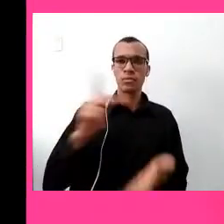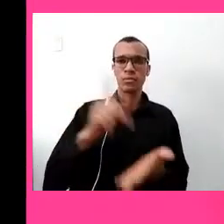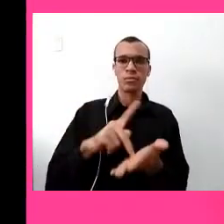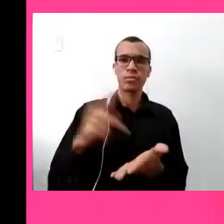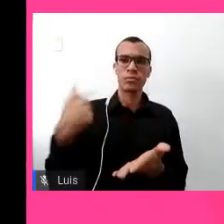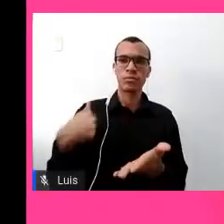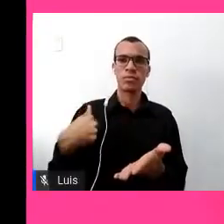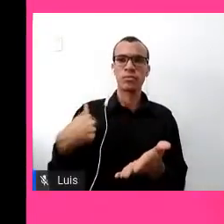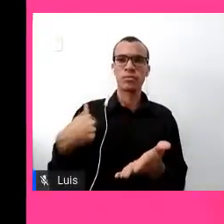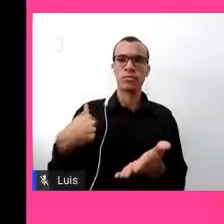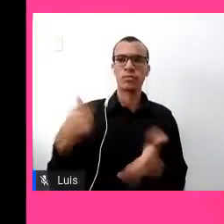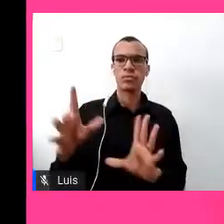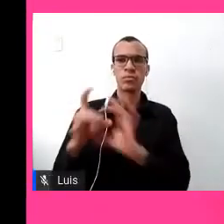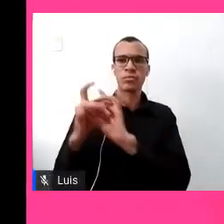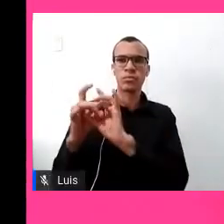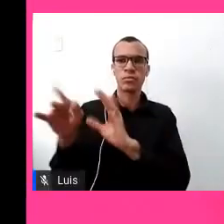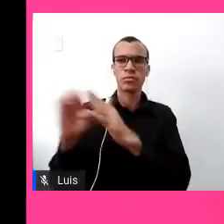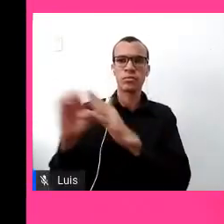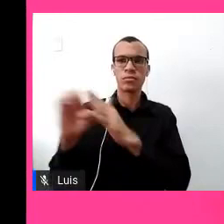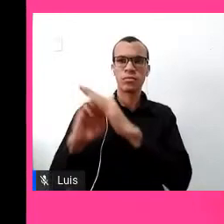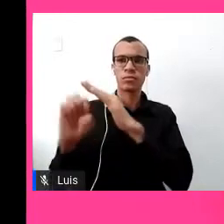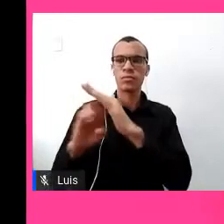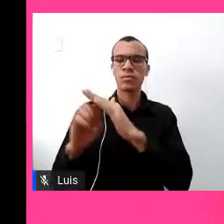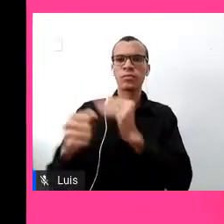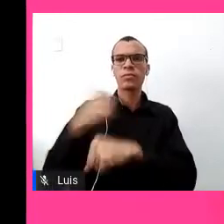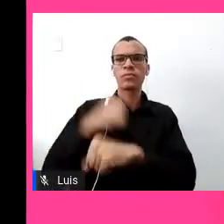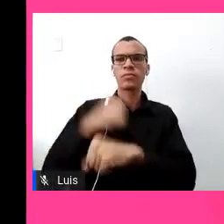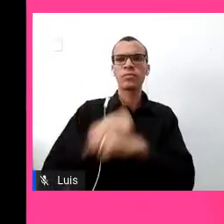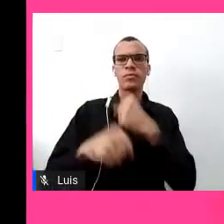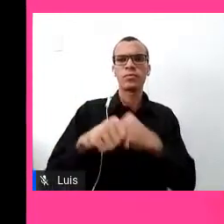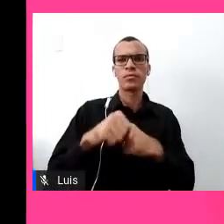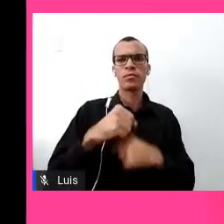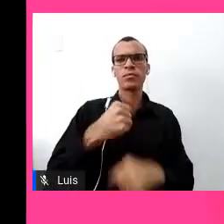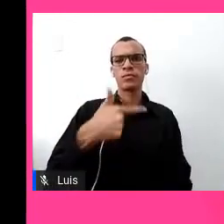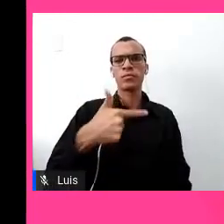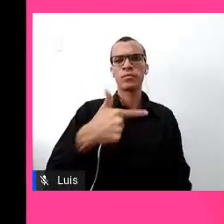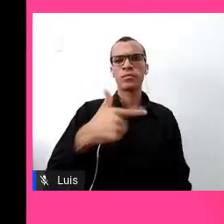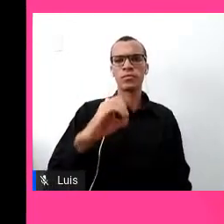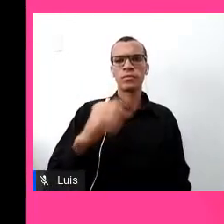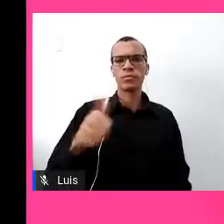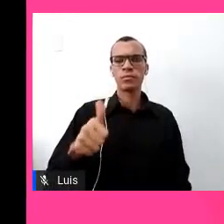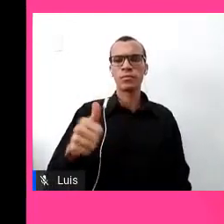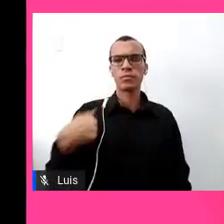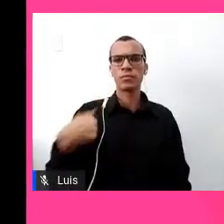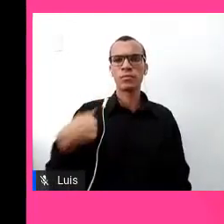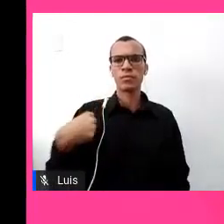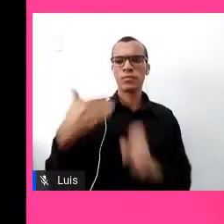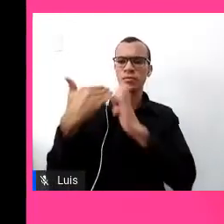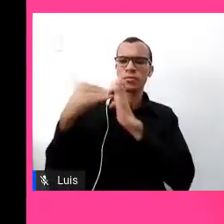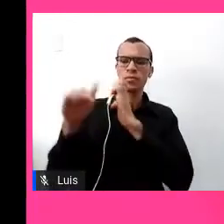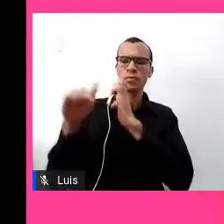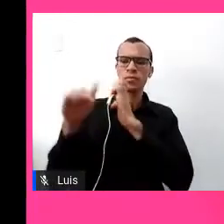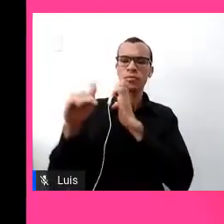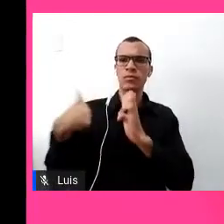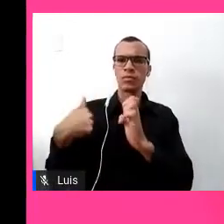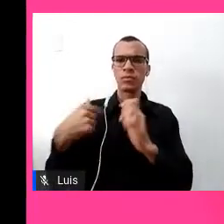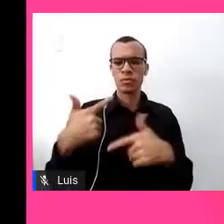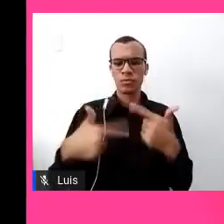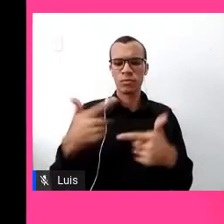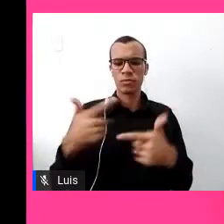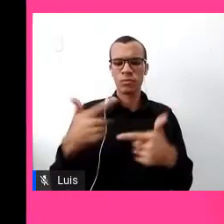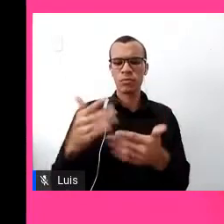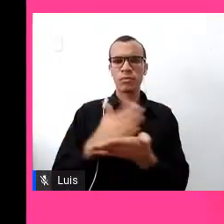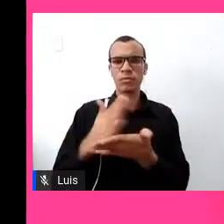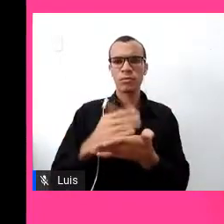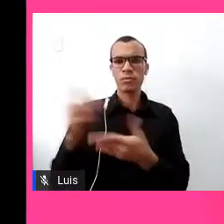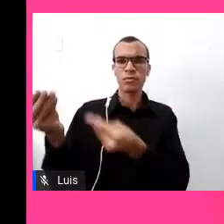essa empresa é legal, porque em 2011 eu mandei um e-mail para eles falando que eu ia fazer alguns trabalhos e eles me deram